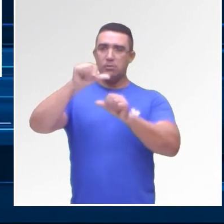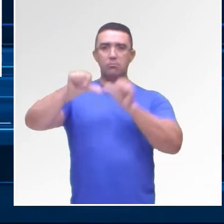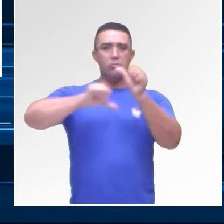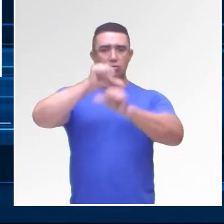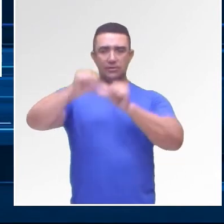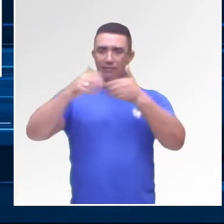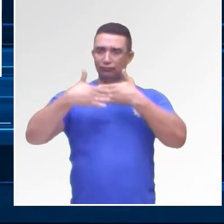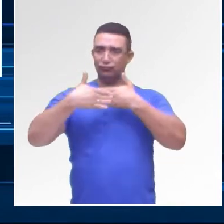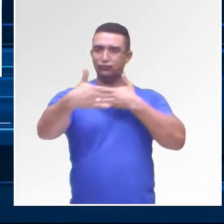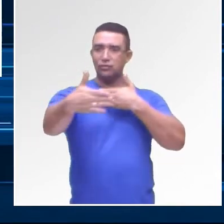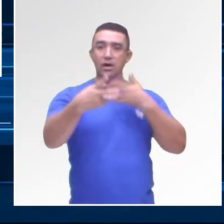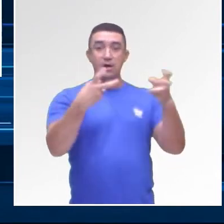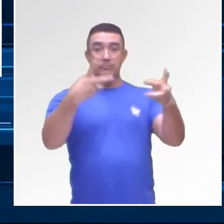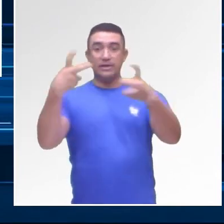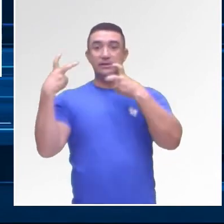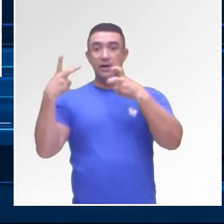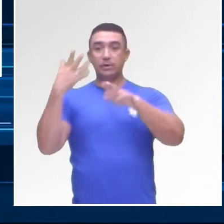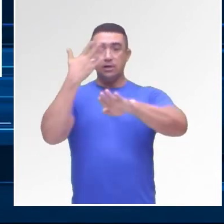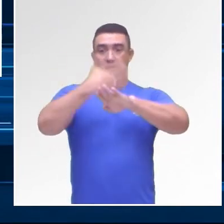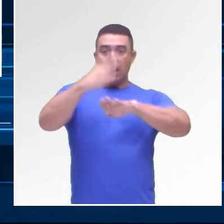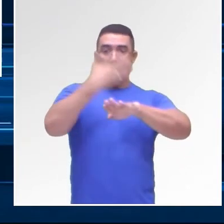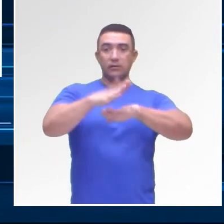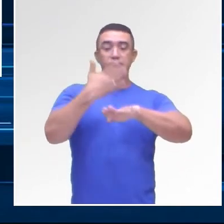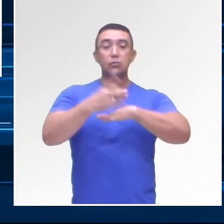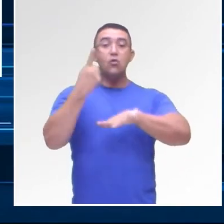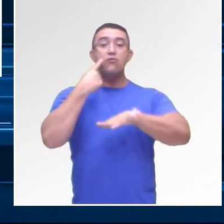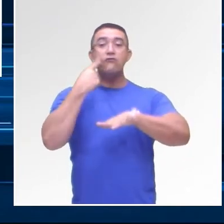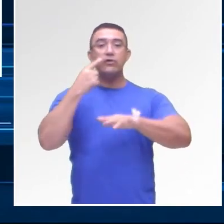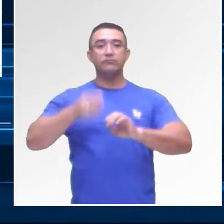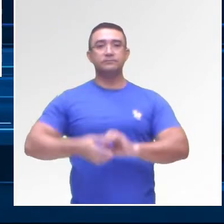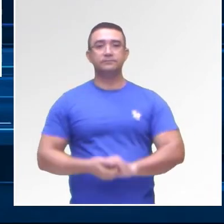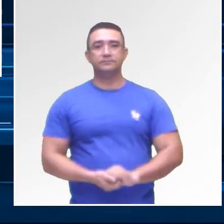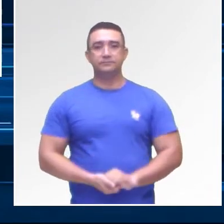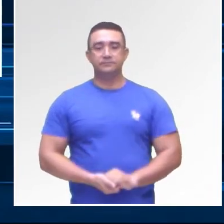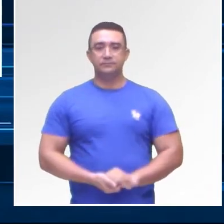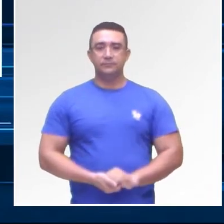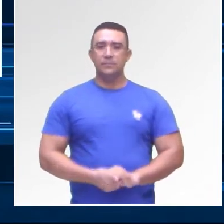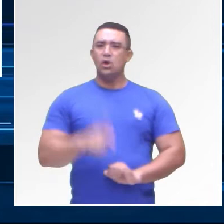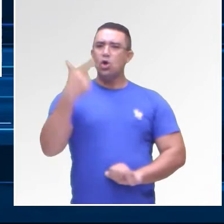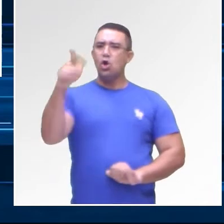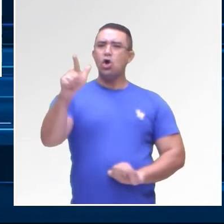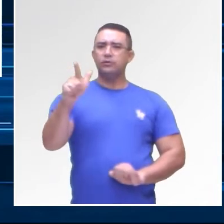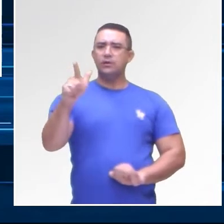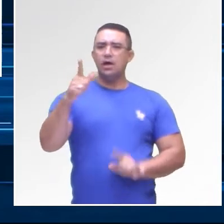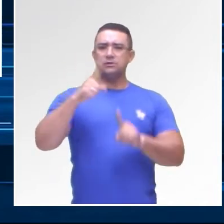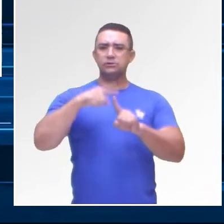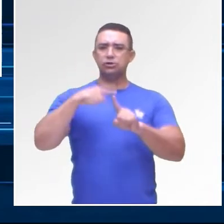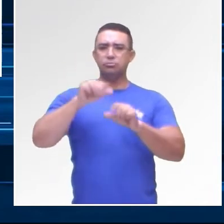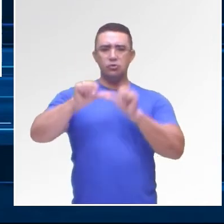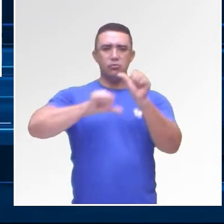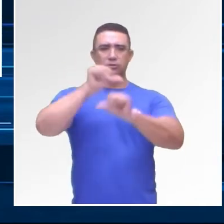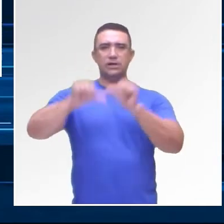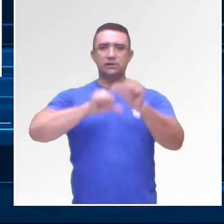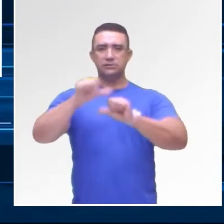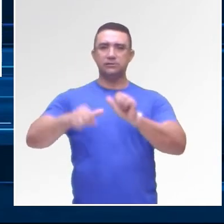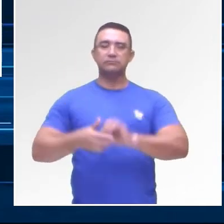nosso treinamento, tá certo? Vamos ver quais são? Então, outras mudanças está relacionado à nossa